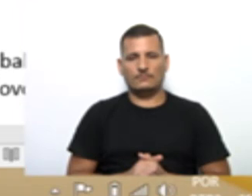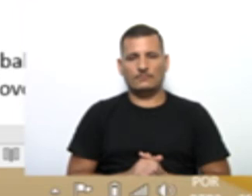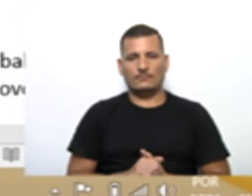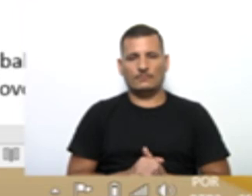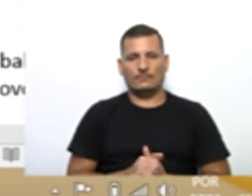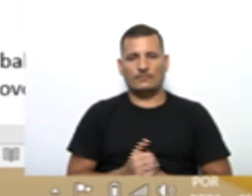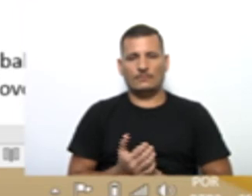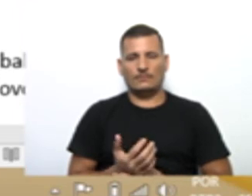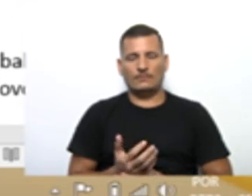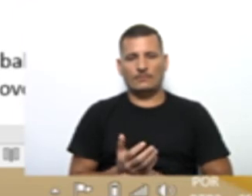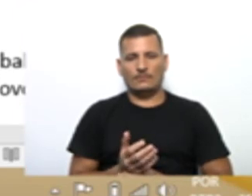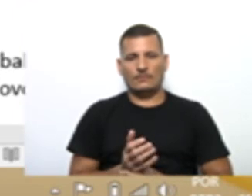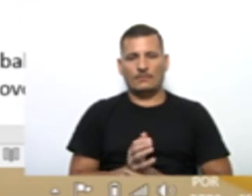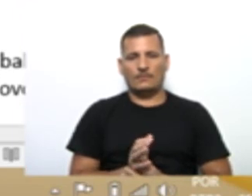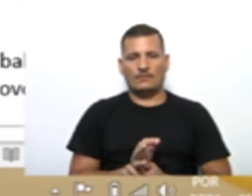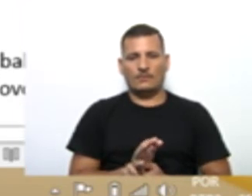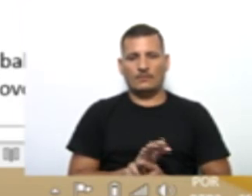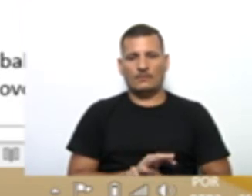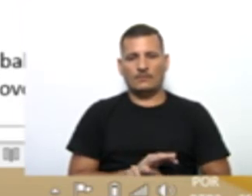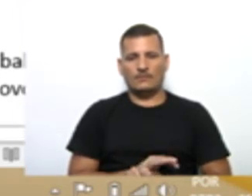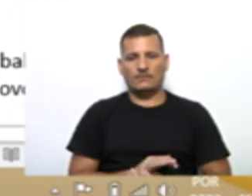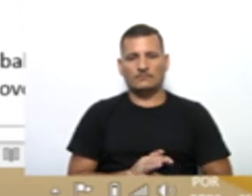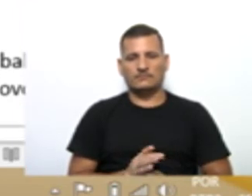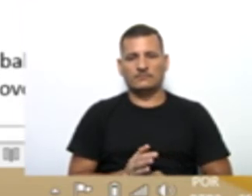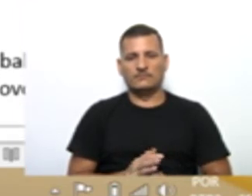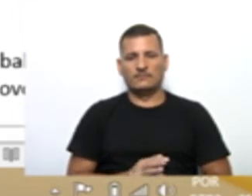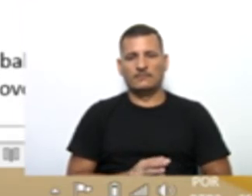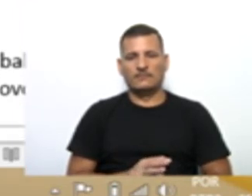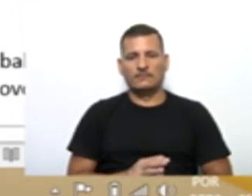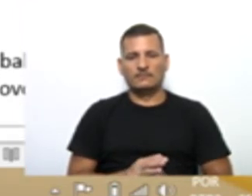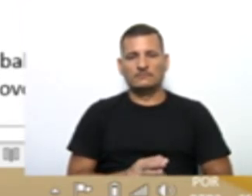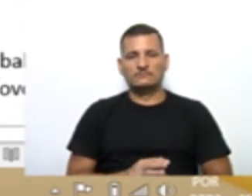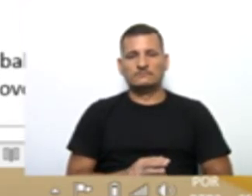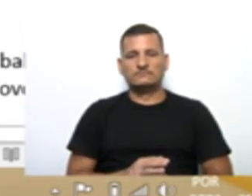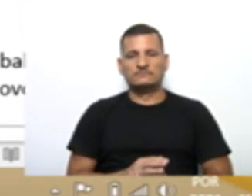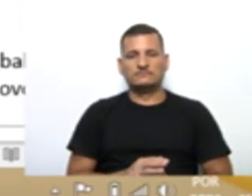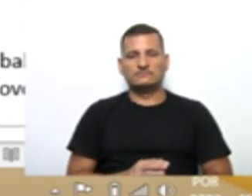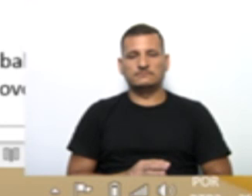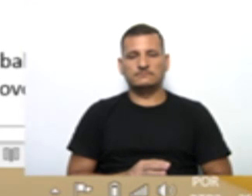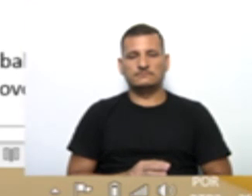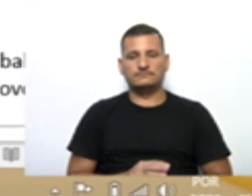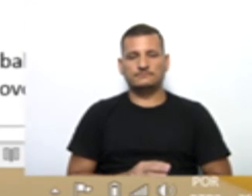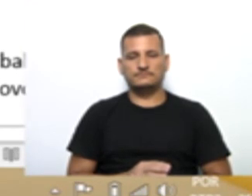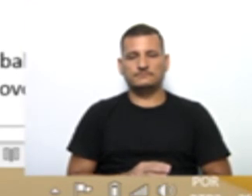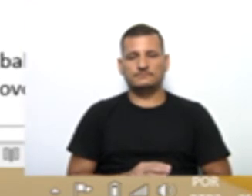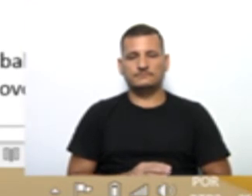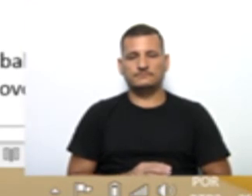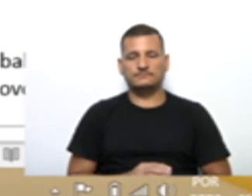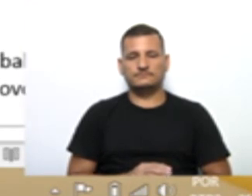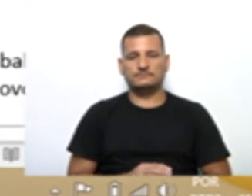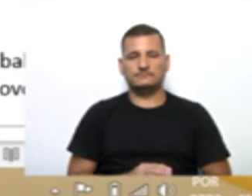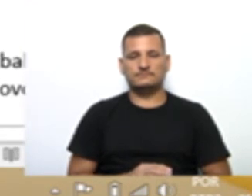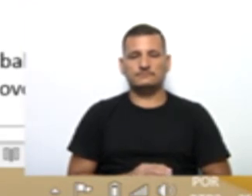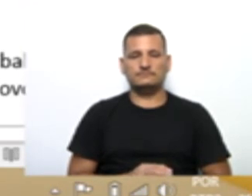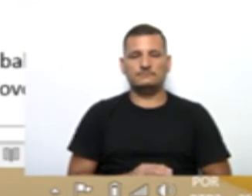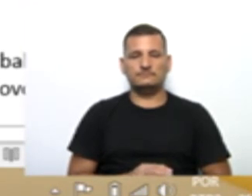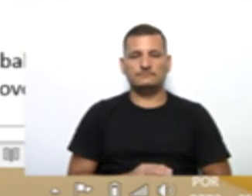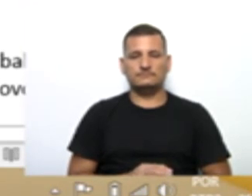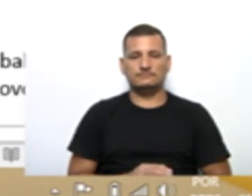seleciono, tiro a necessidade. O nascimento, ó, eu não estou